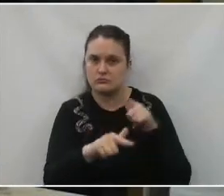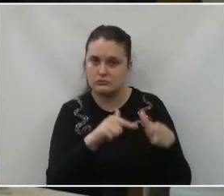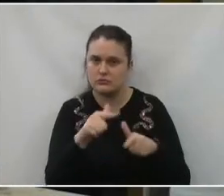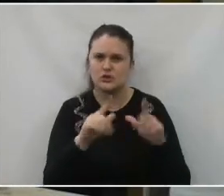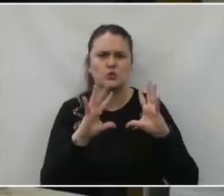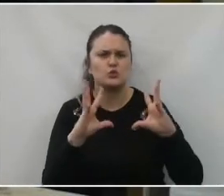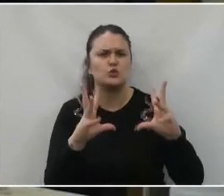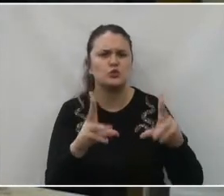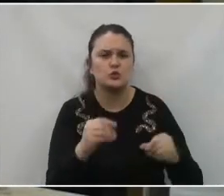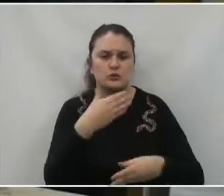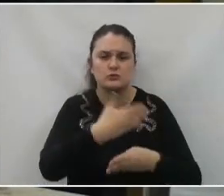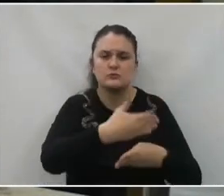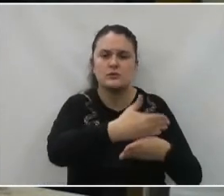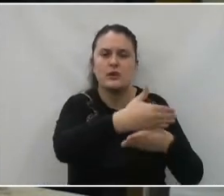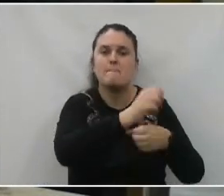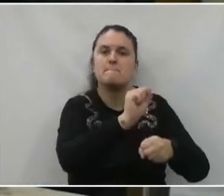aí,